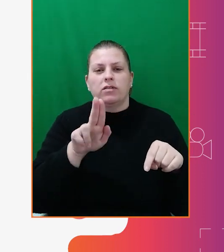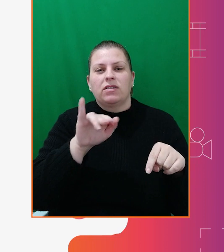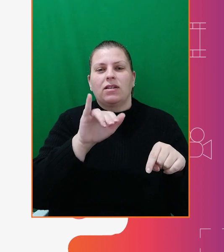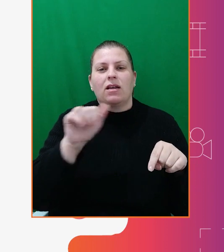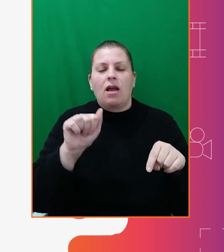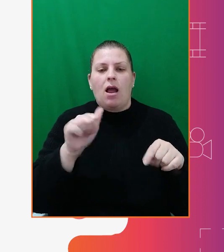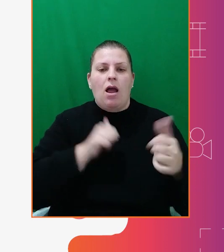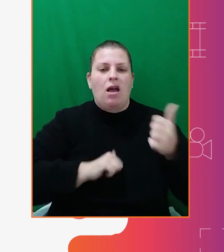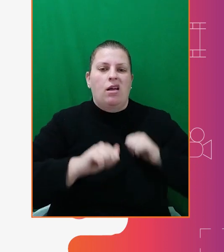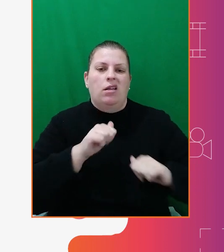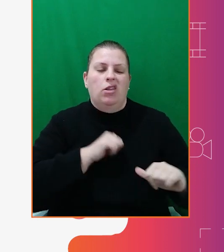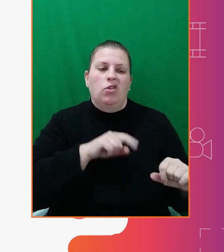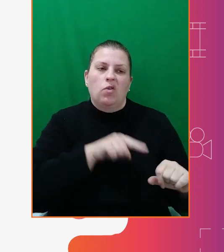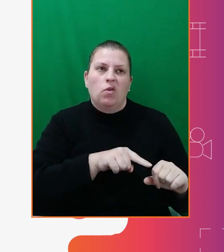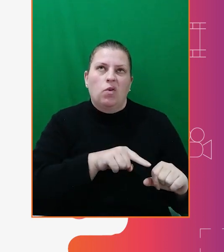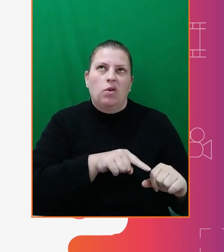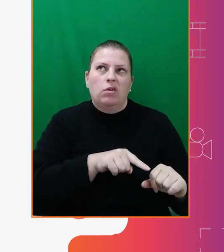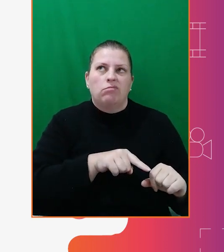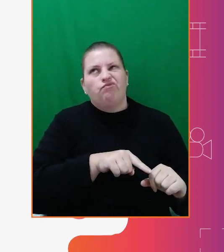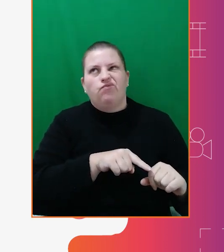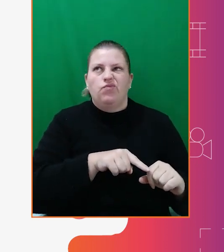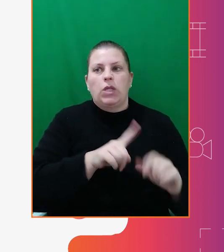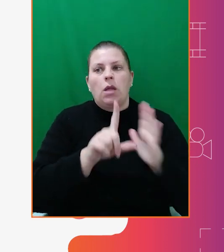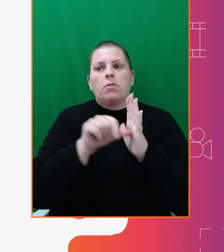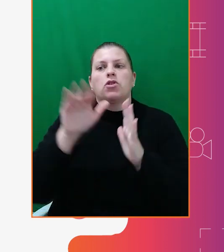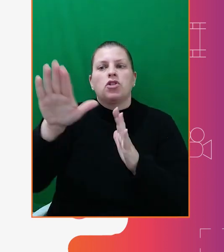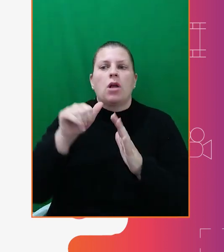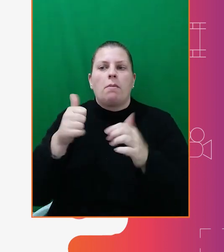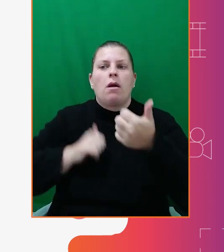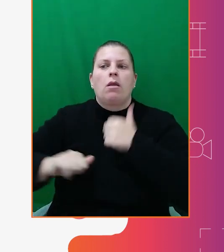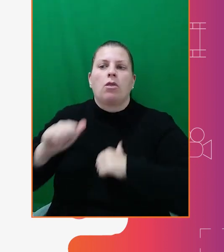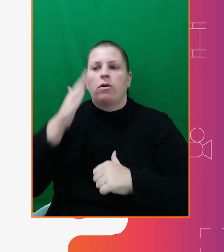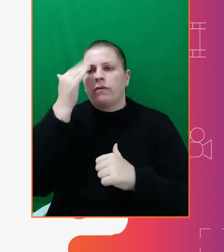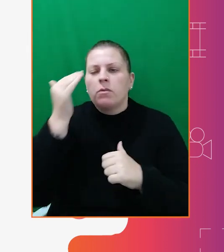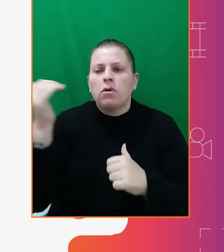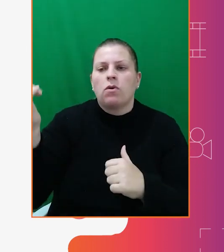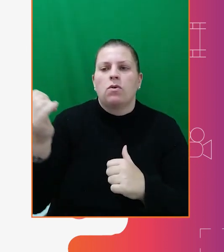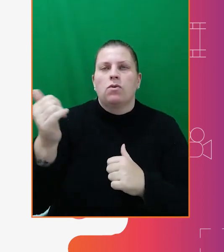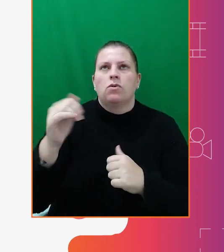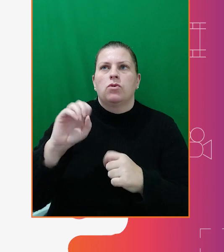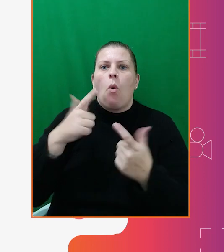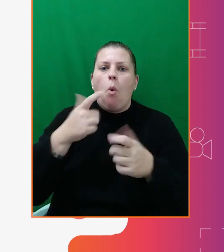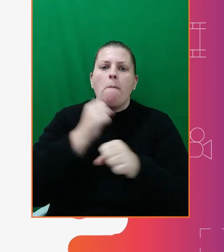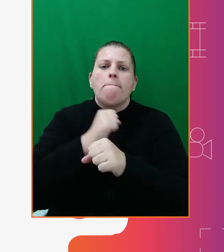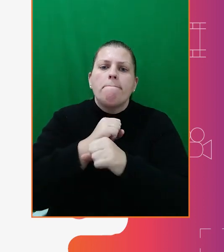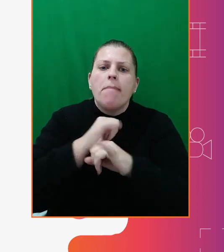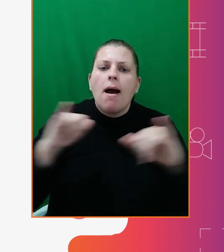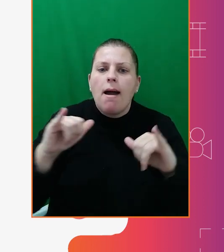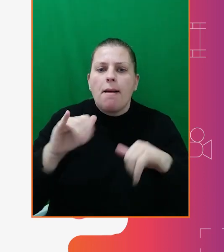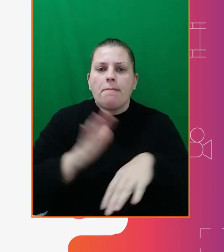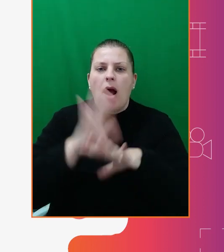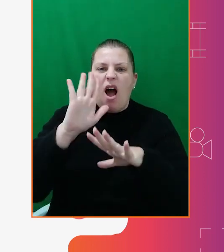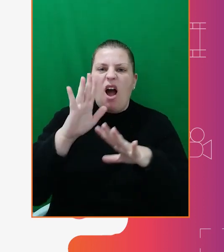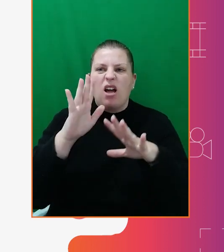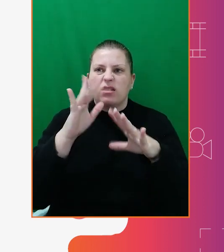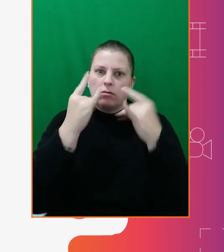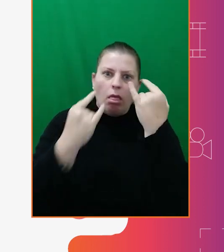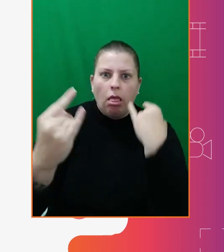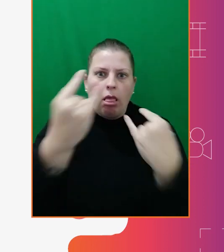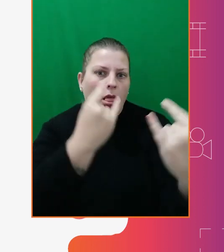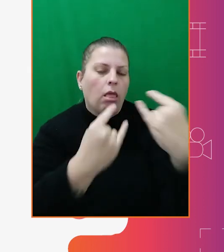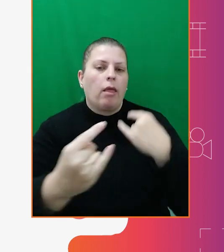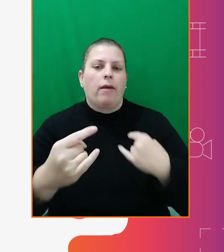que não passaram pela escola dramática, e é muito comum na animação incluir vozes de não atores, como músicos, celebridades ou pessoas